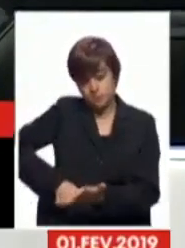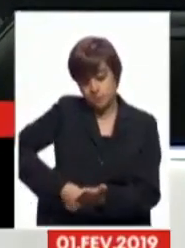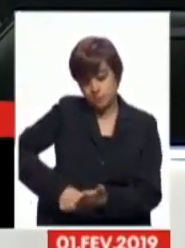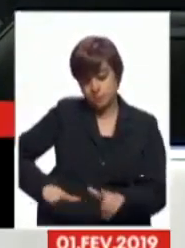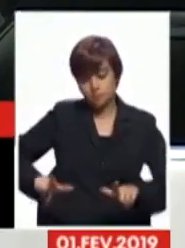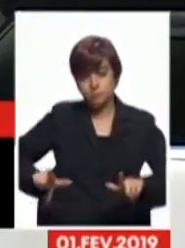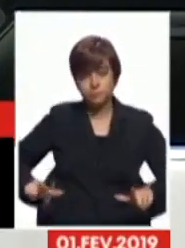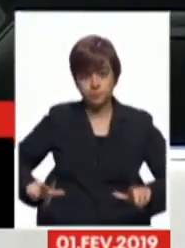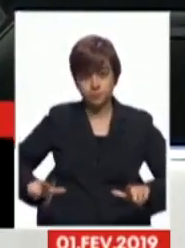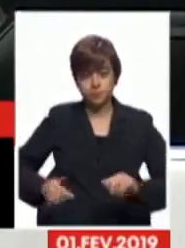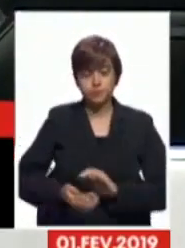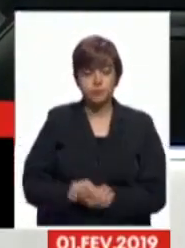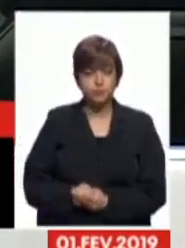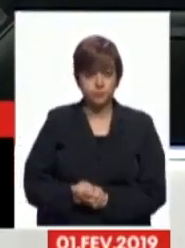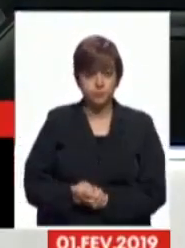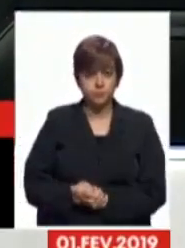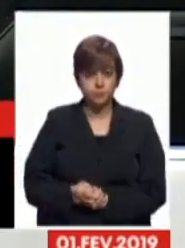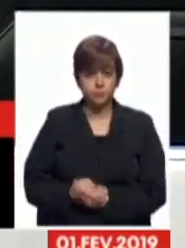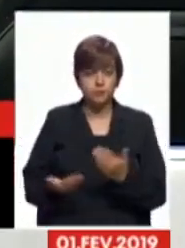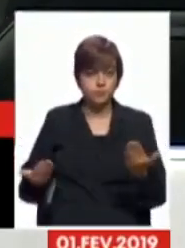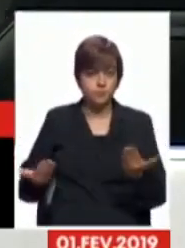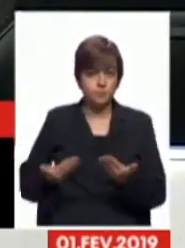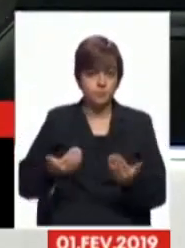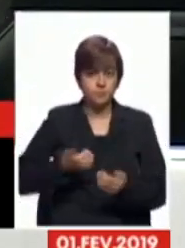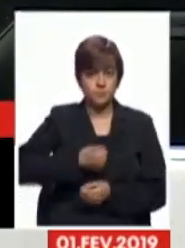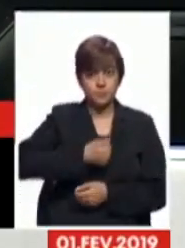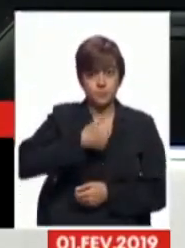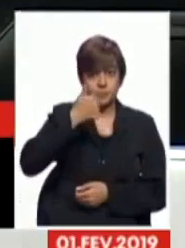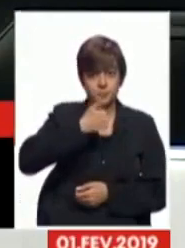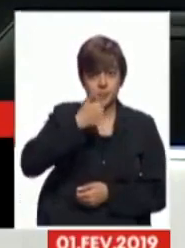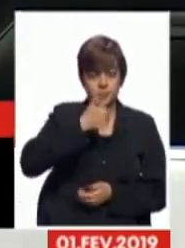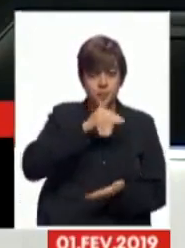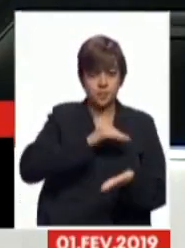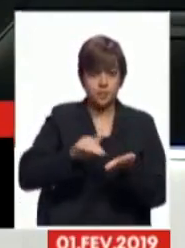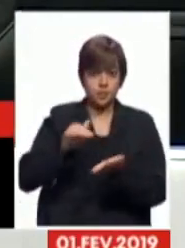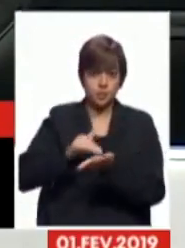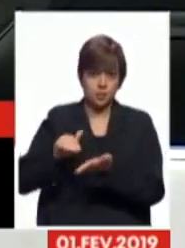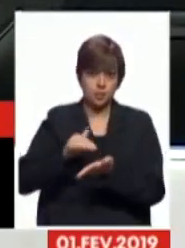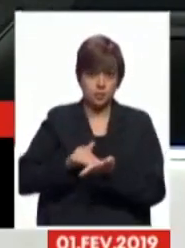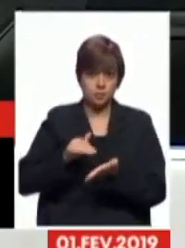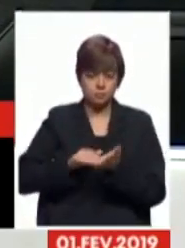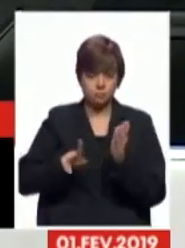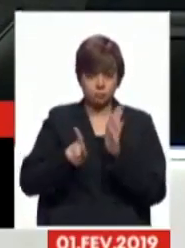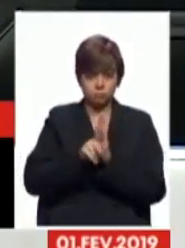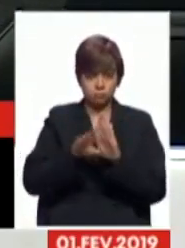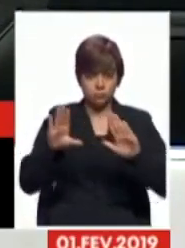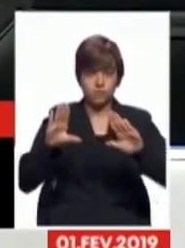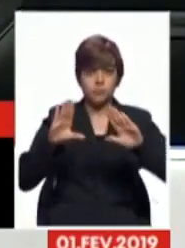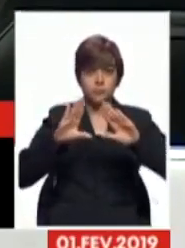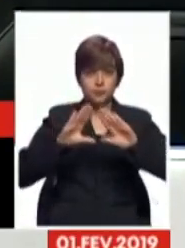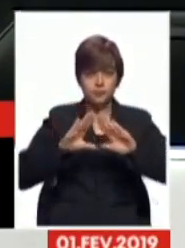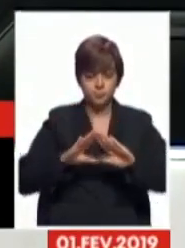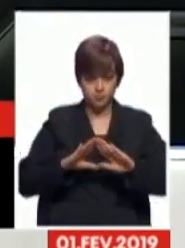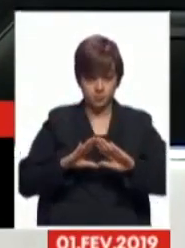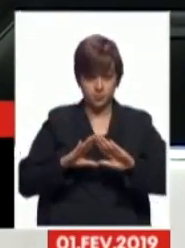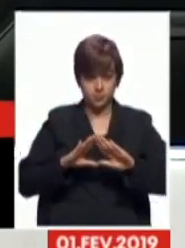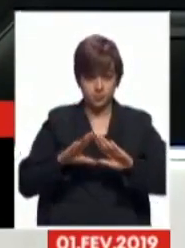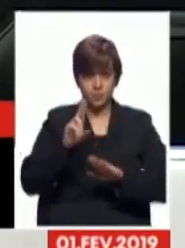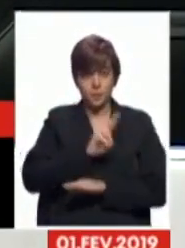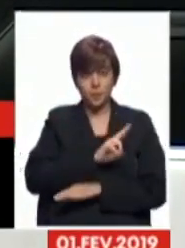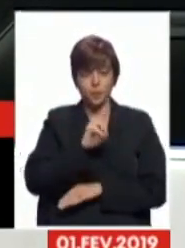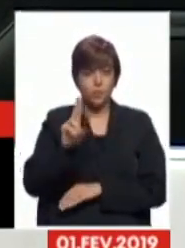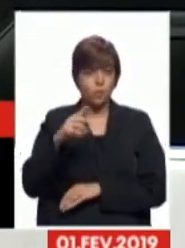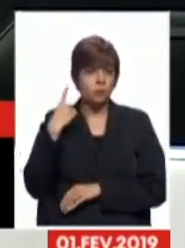terminal. Eleição para o cargo de primeiro secretário da Assembleia Legislativa. A presidência vai submeter o nome do